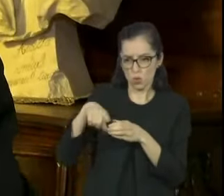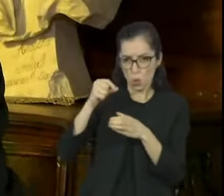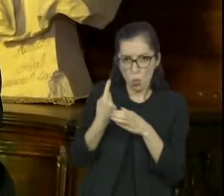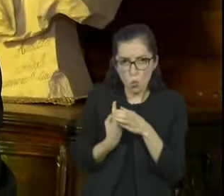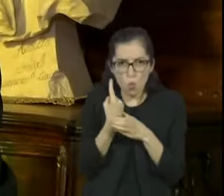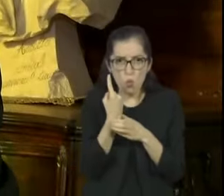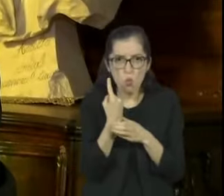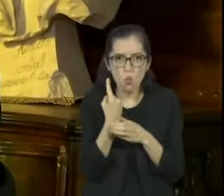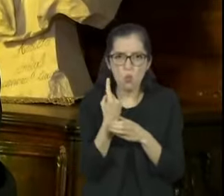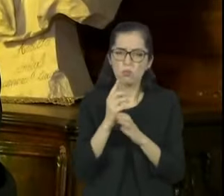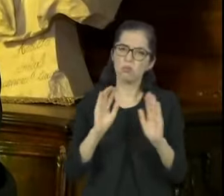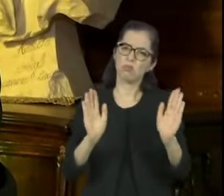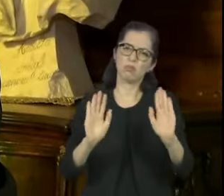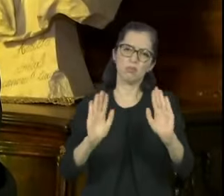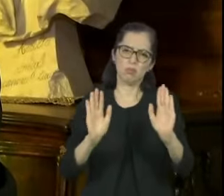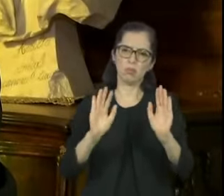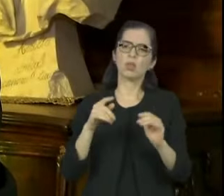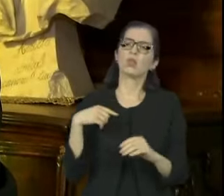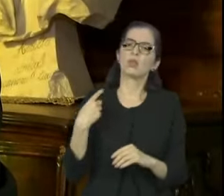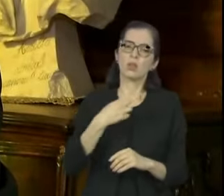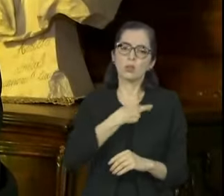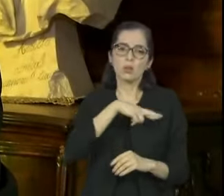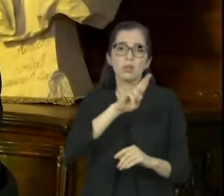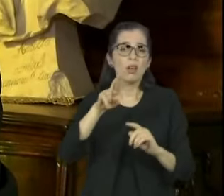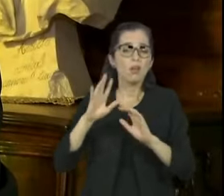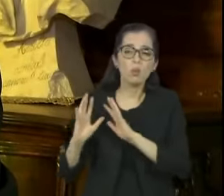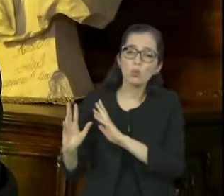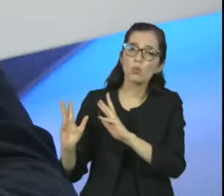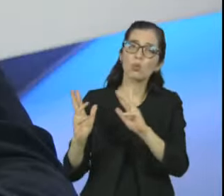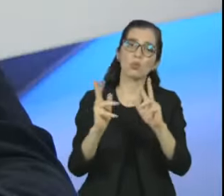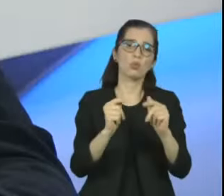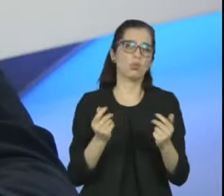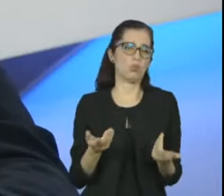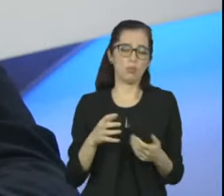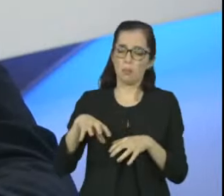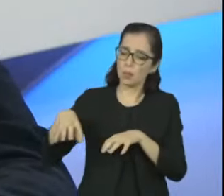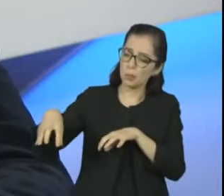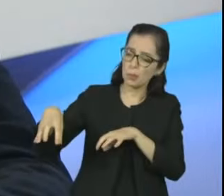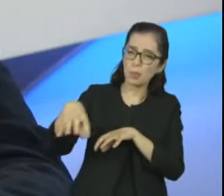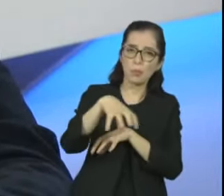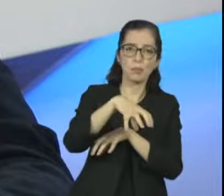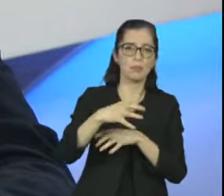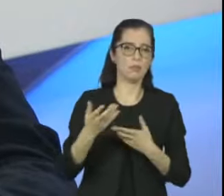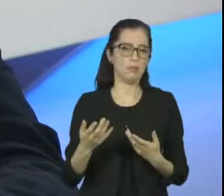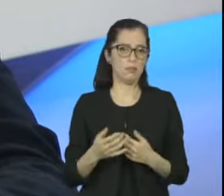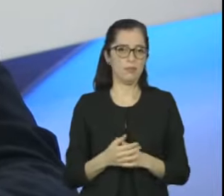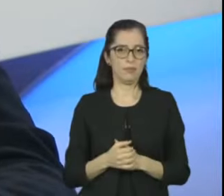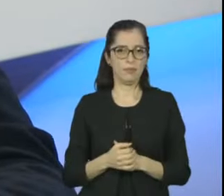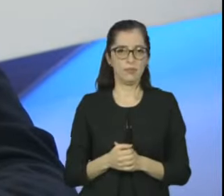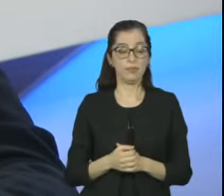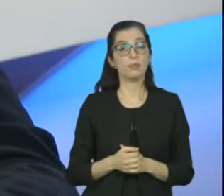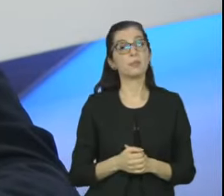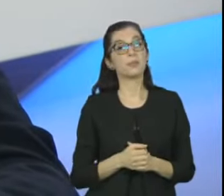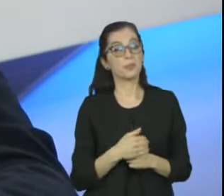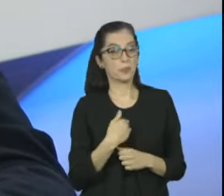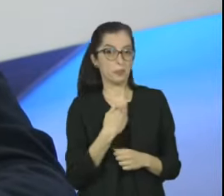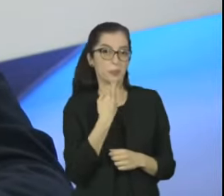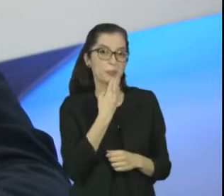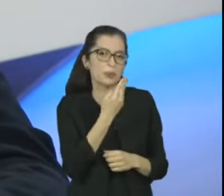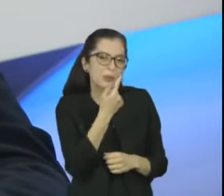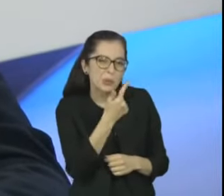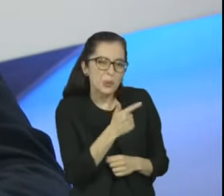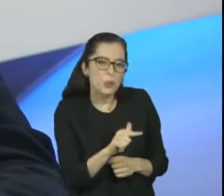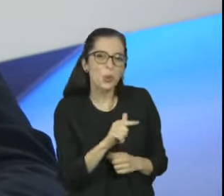ir ao encontro de todos e salvar a todos Diego por favor Dom odilo pediu uma réplica que fiz nesse debate